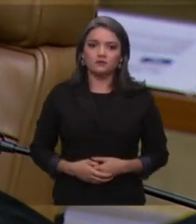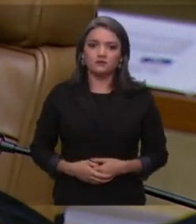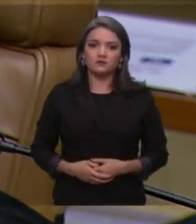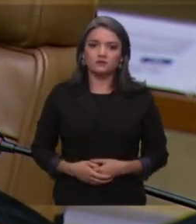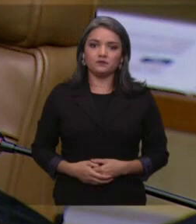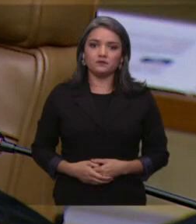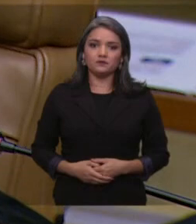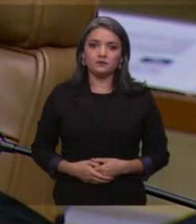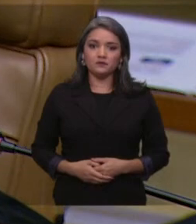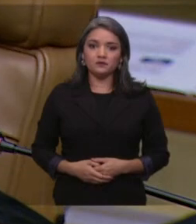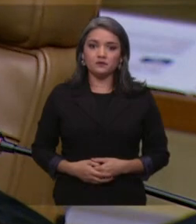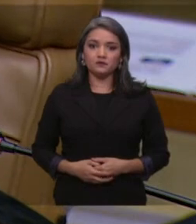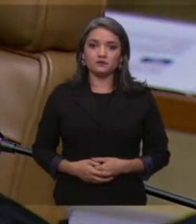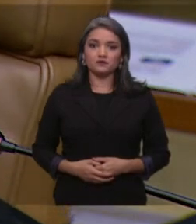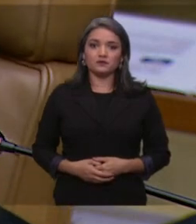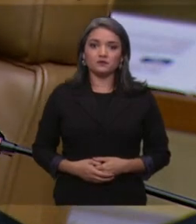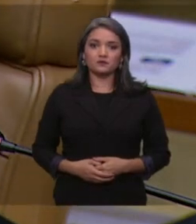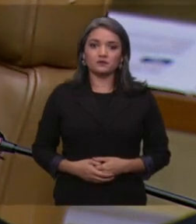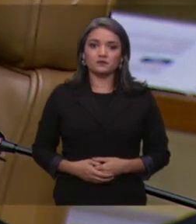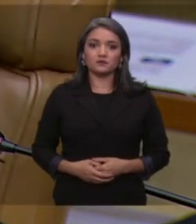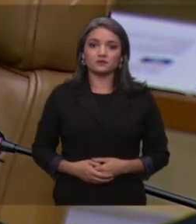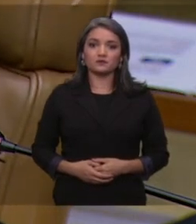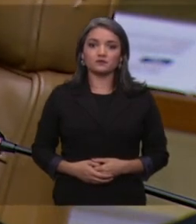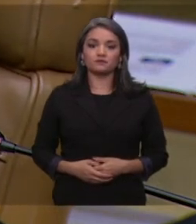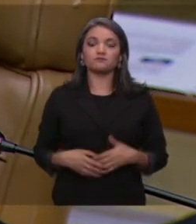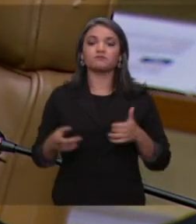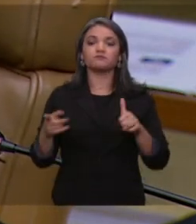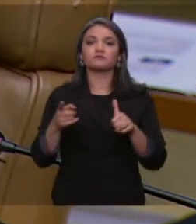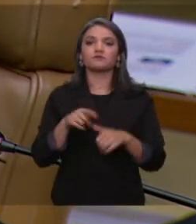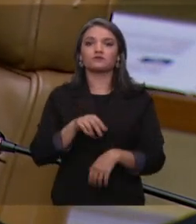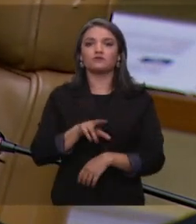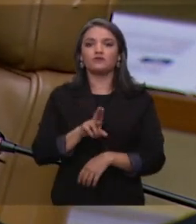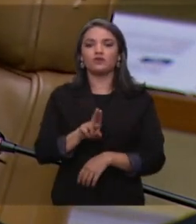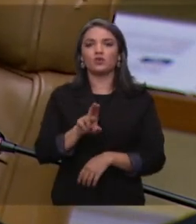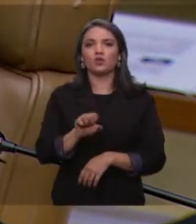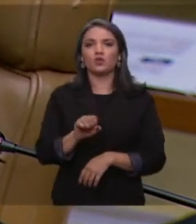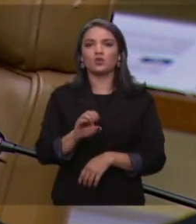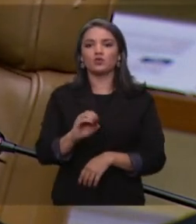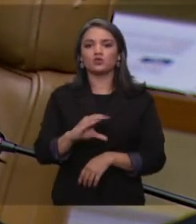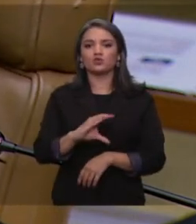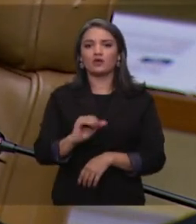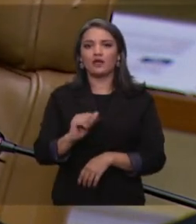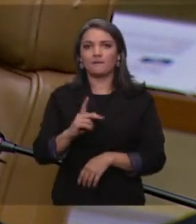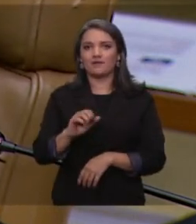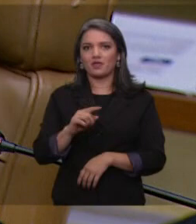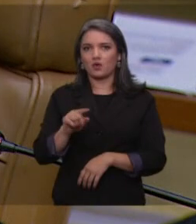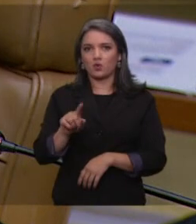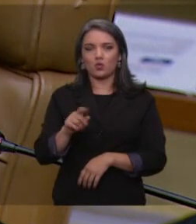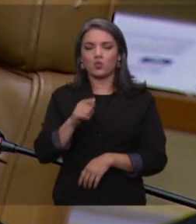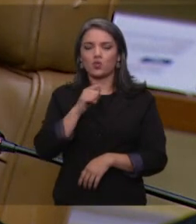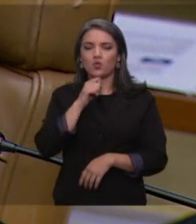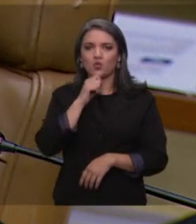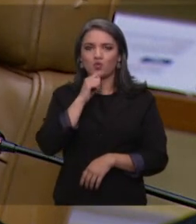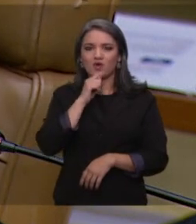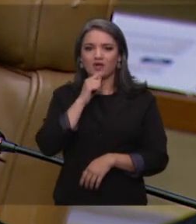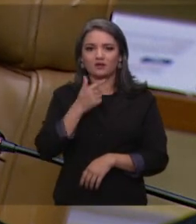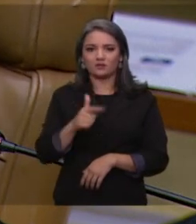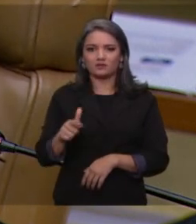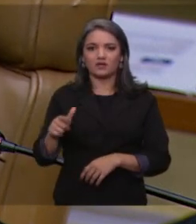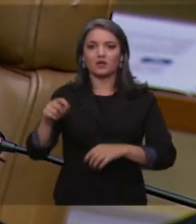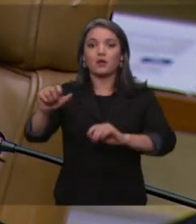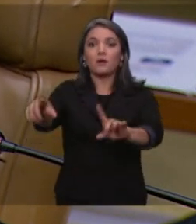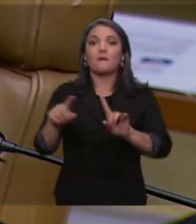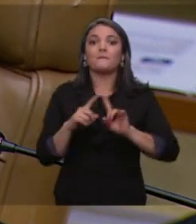nesse ponto. Em primeiro lugar, praticamente, uma vez divorciado, a reunião demanda um